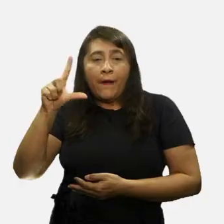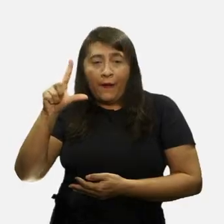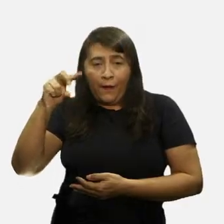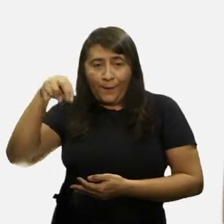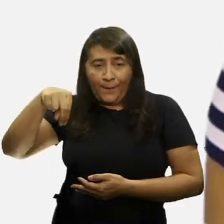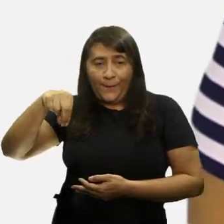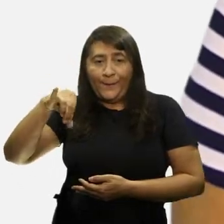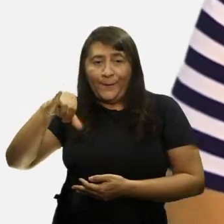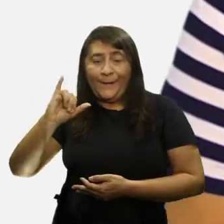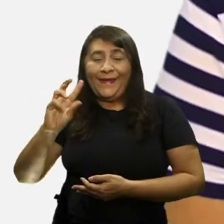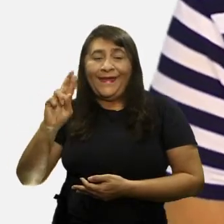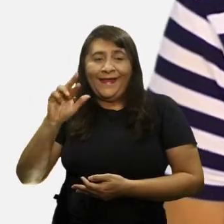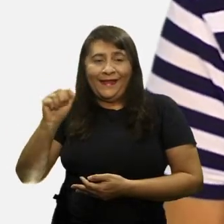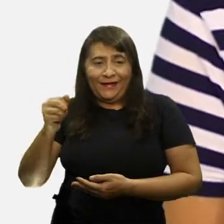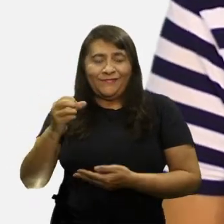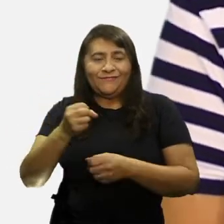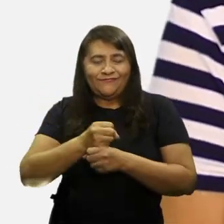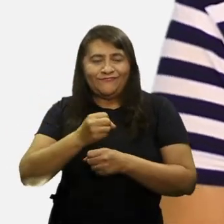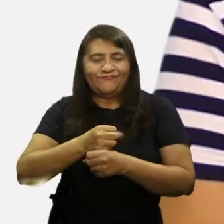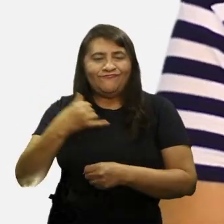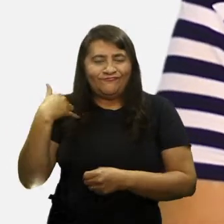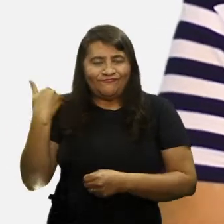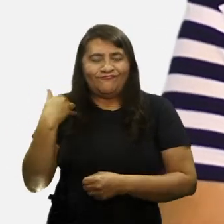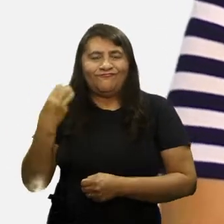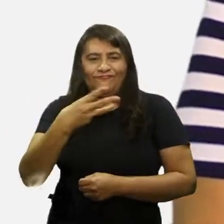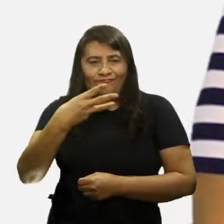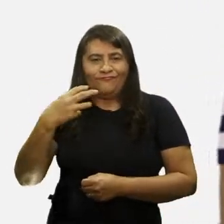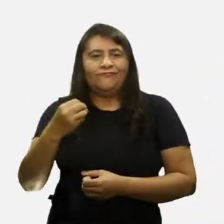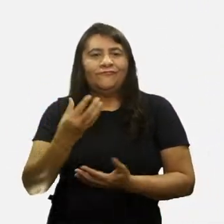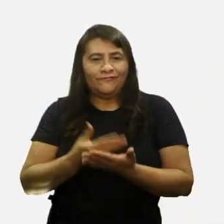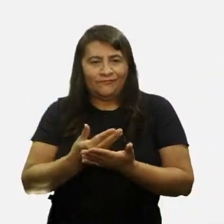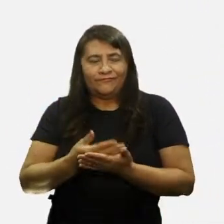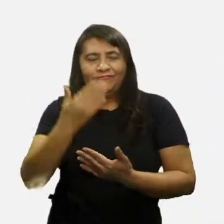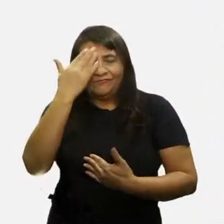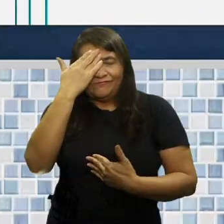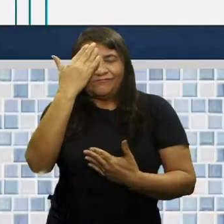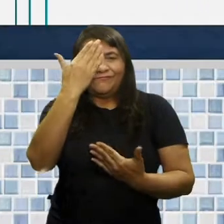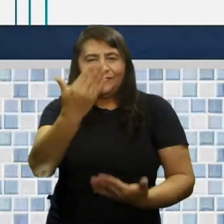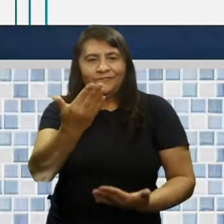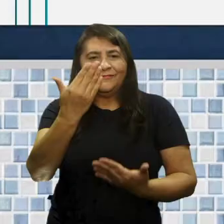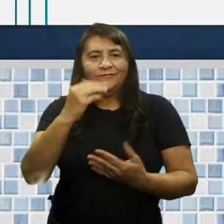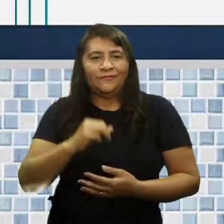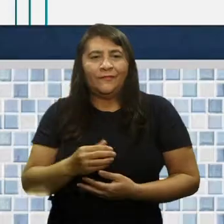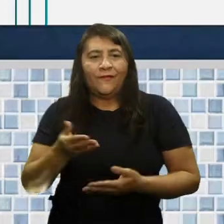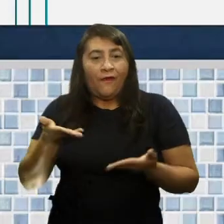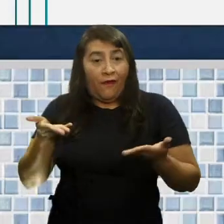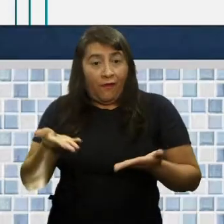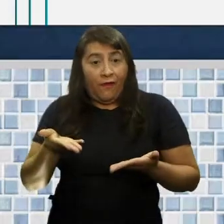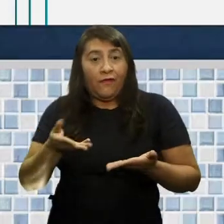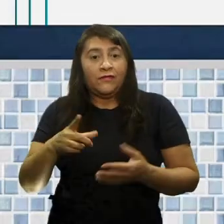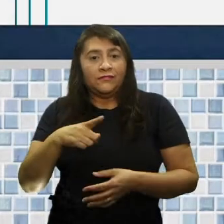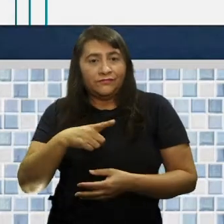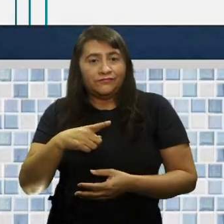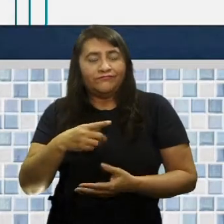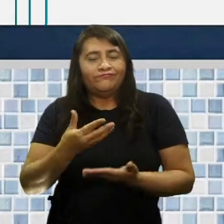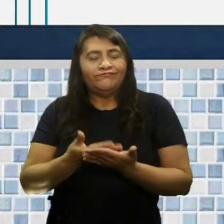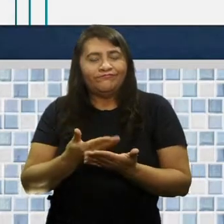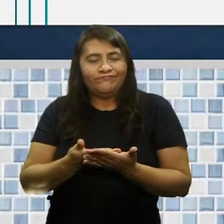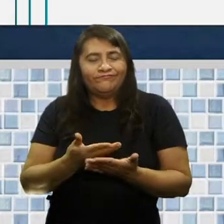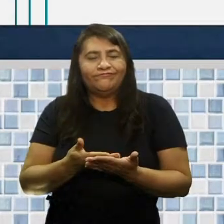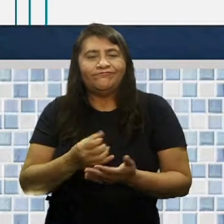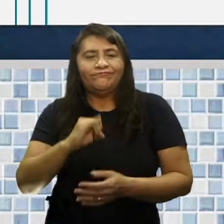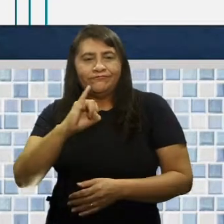está de parabéns. Estamos fazendo 40 anos a escola. Muito obrigada. Hoje nós teremos uma aula